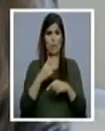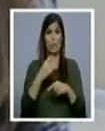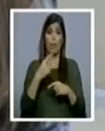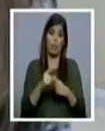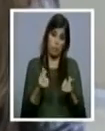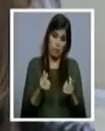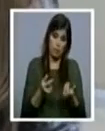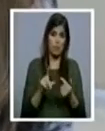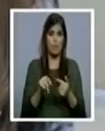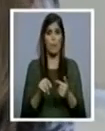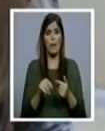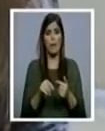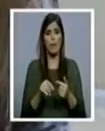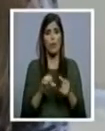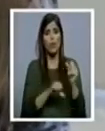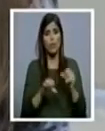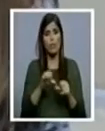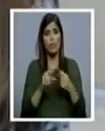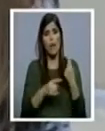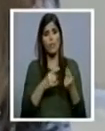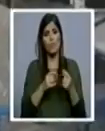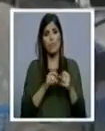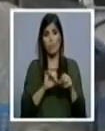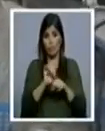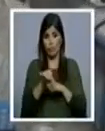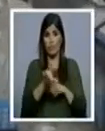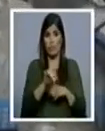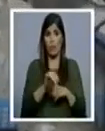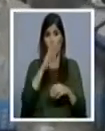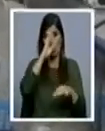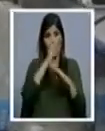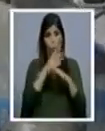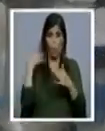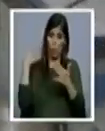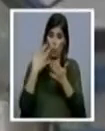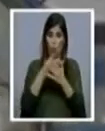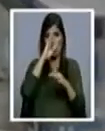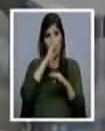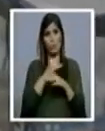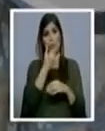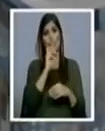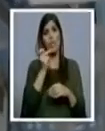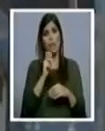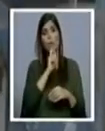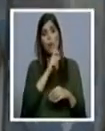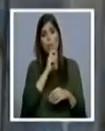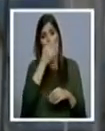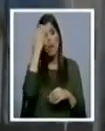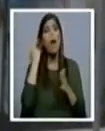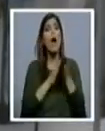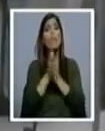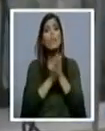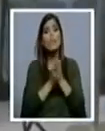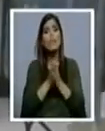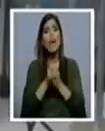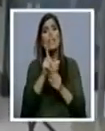um certo preço e que também eles próprios funcionavam muitas vezes como contaminantes. Nos últimos 20 anos tem surgido a hipótese de ser usados estes resíduos que não